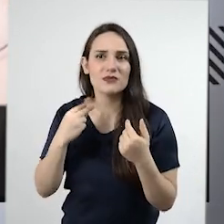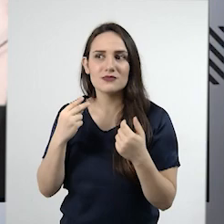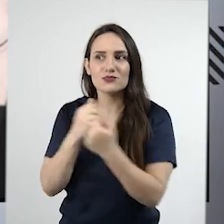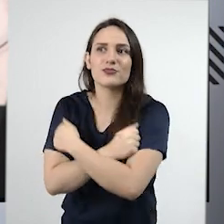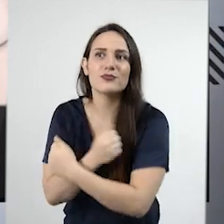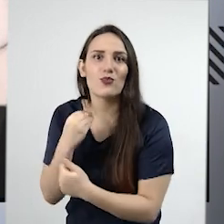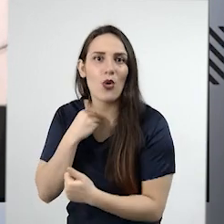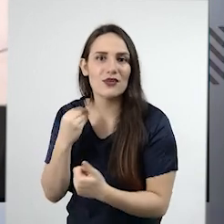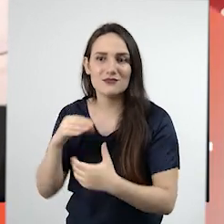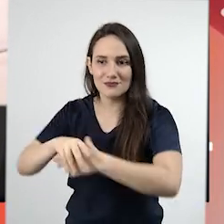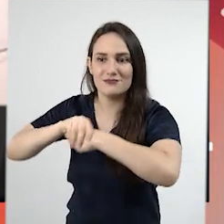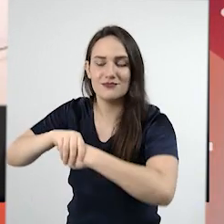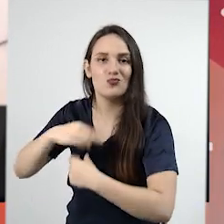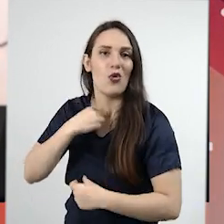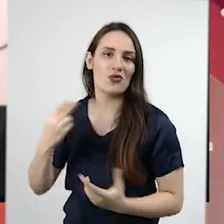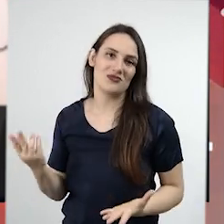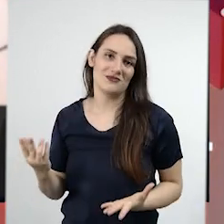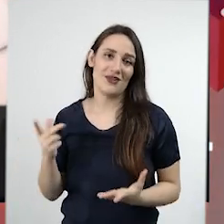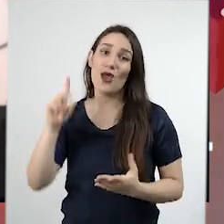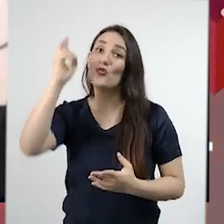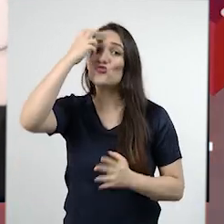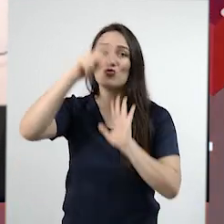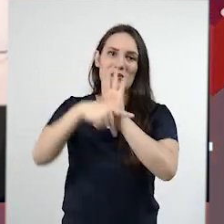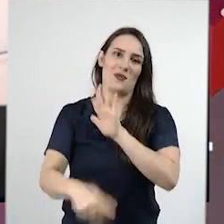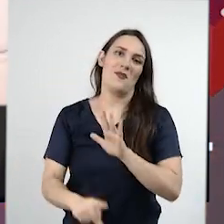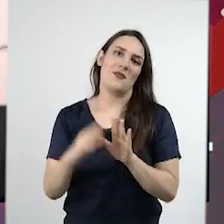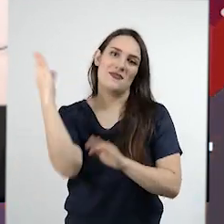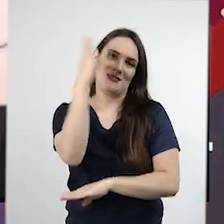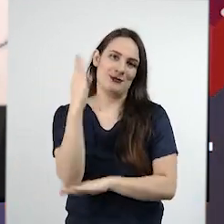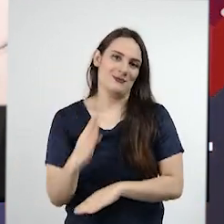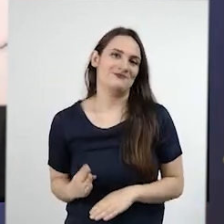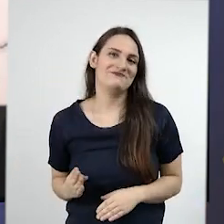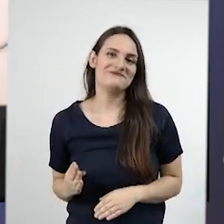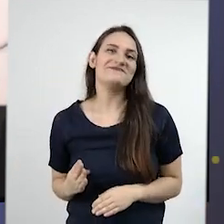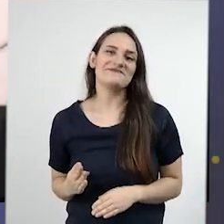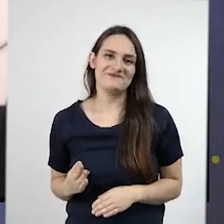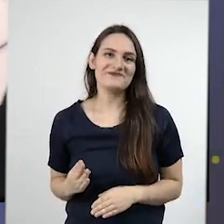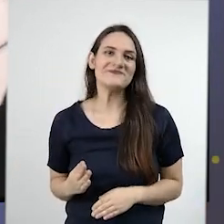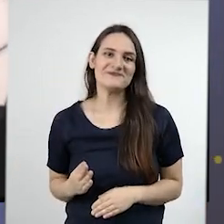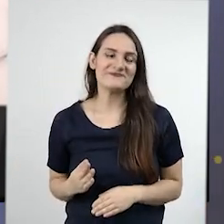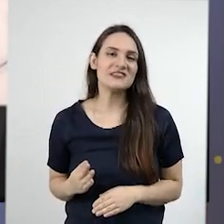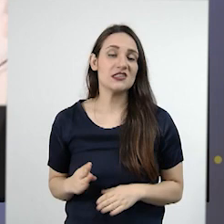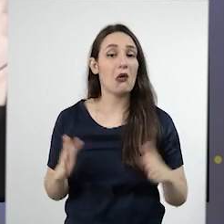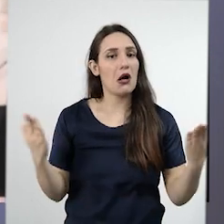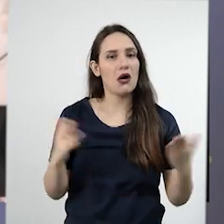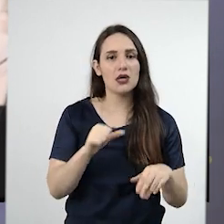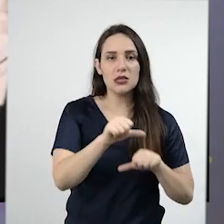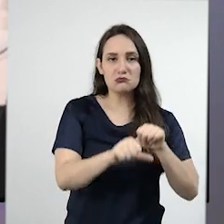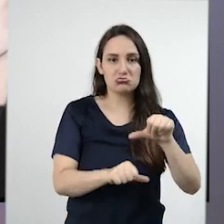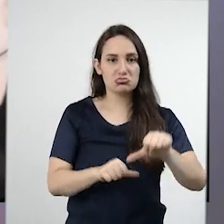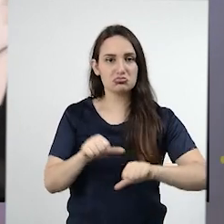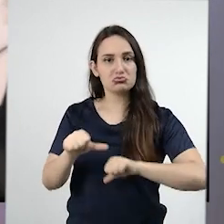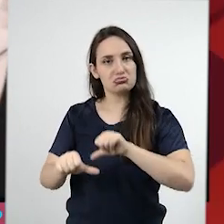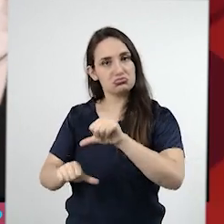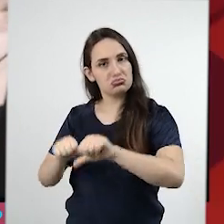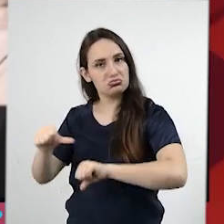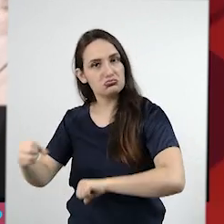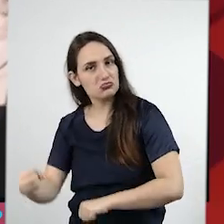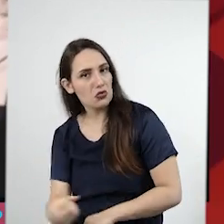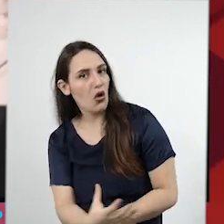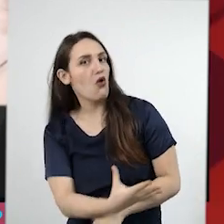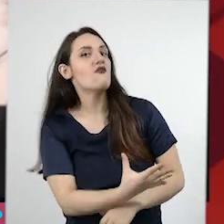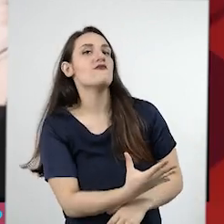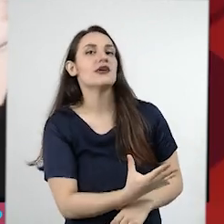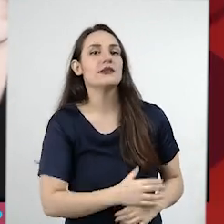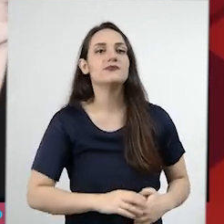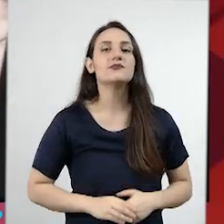traços comportamentais culturais que nós temos. Então, isso, de repente, está sendo modelado de novo,